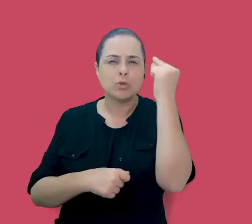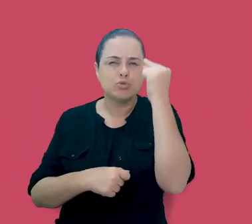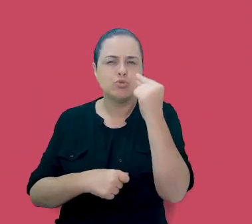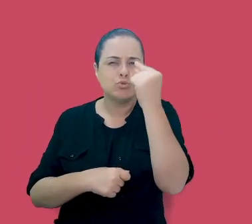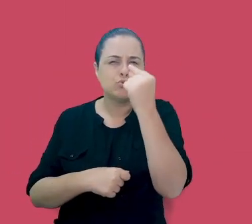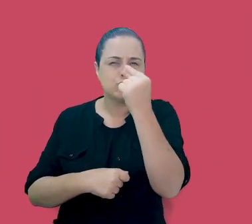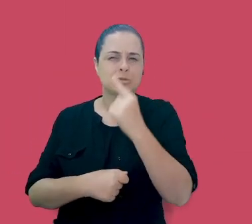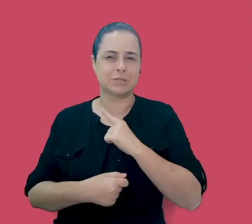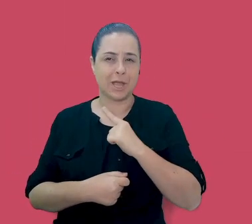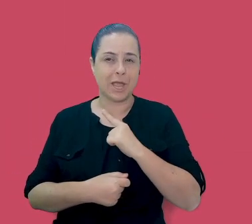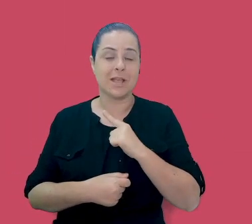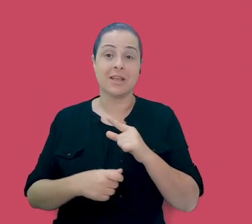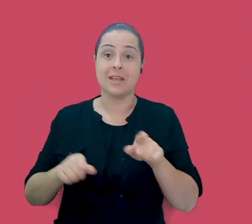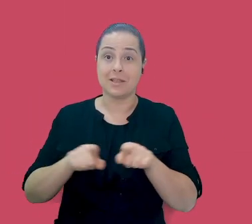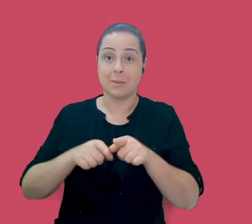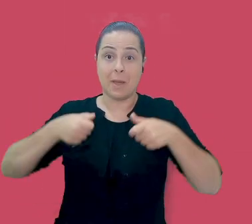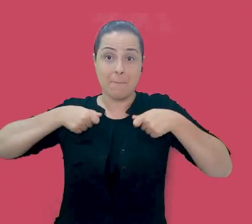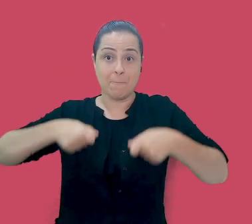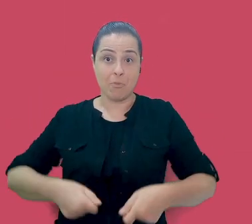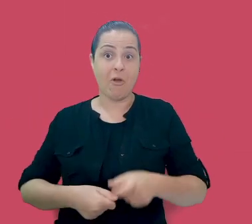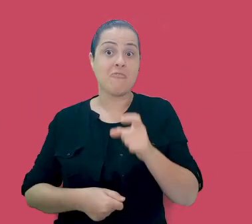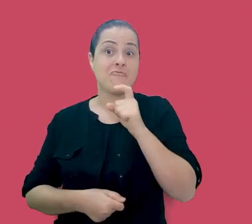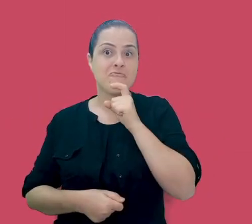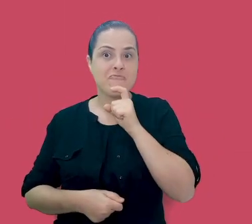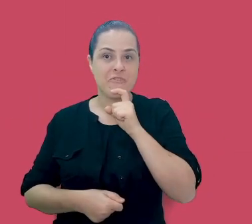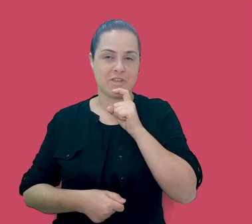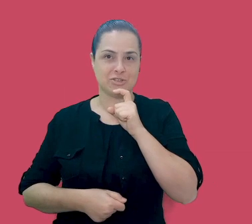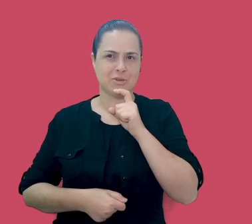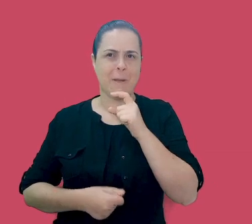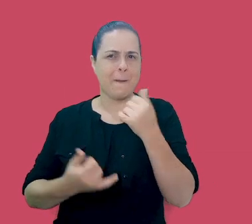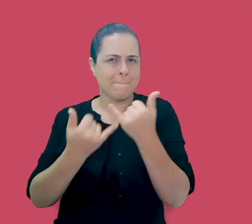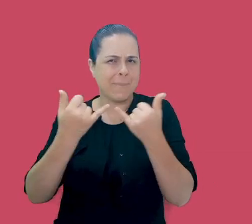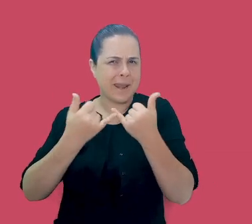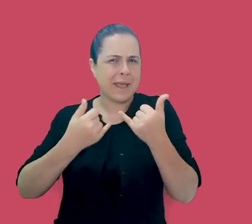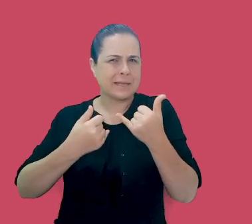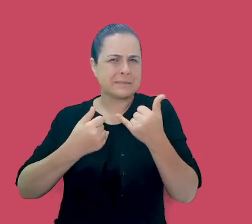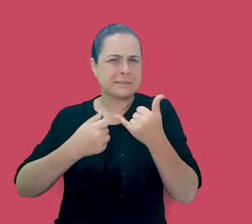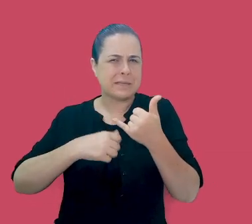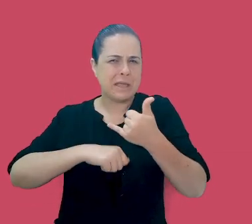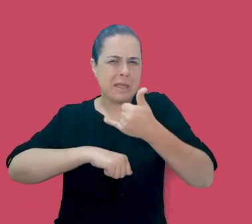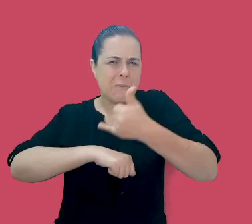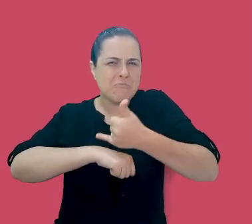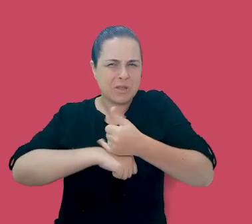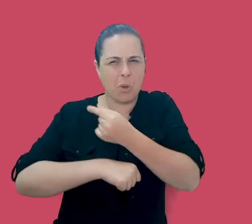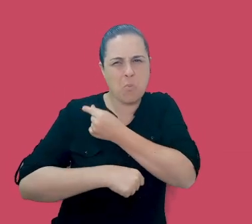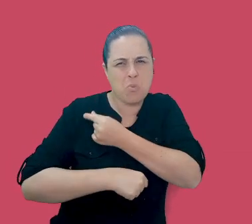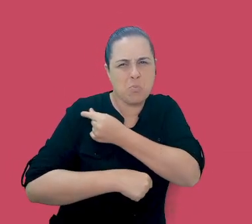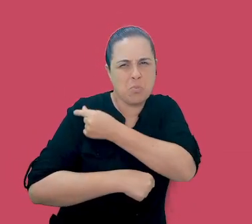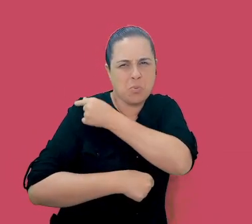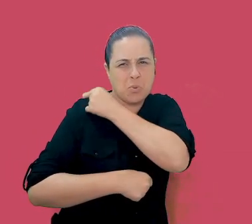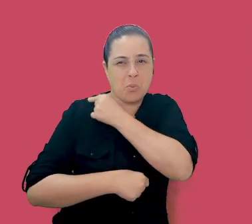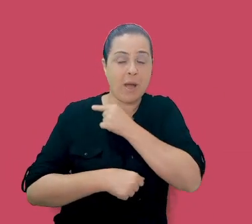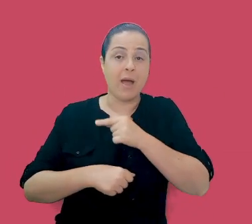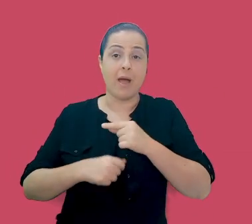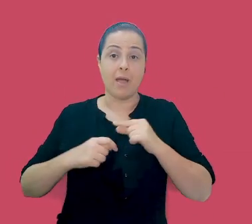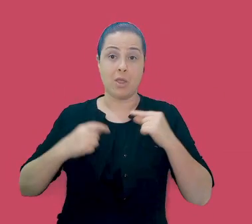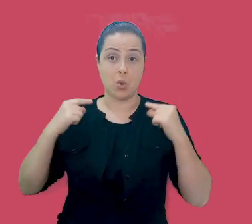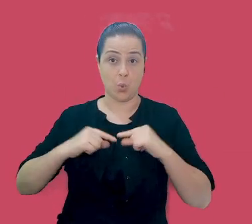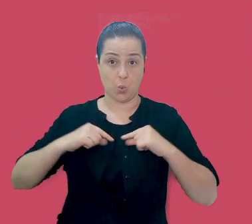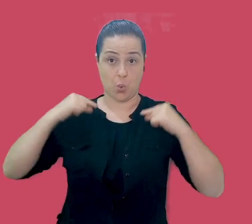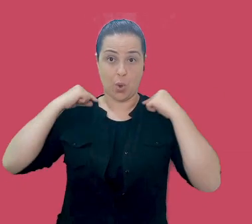que mais que eu tenho? Tô com uma camisa verde que tem uns frululu de metal no ombro e um colarzinho